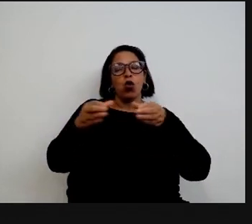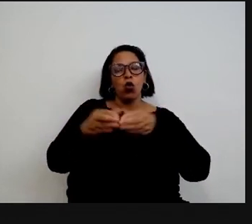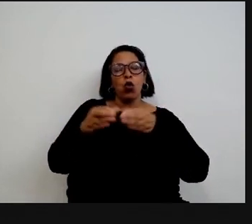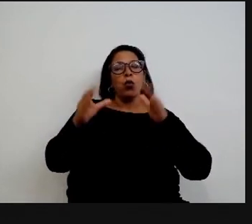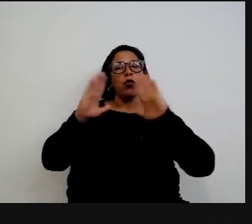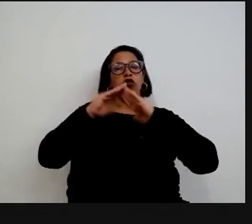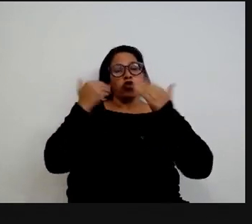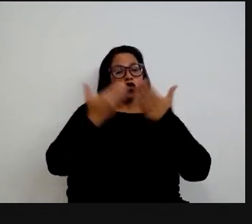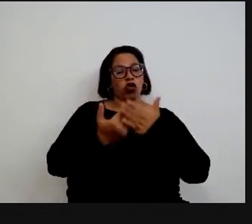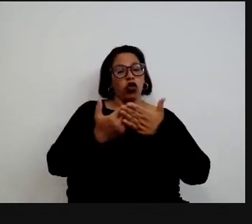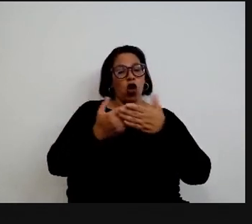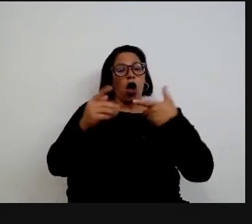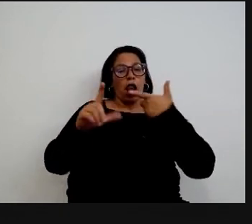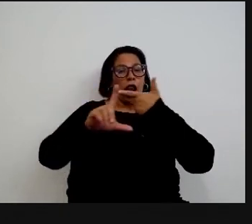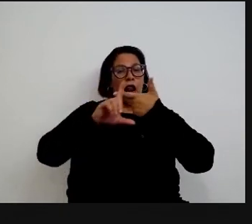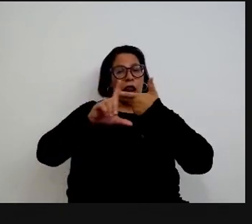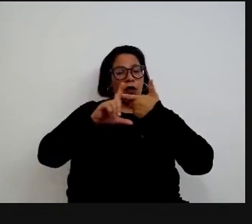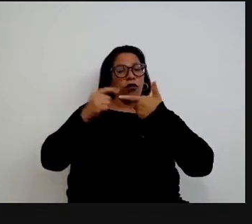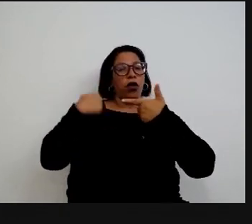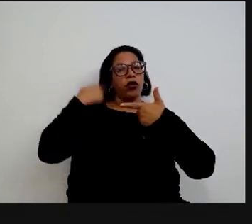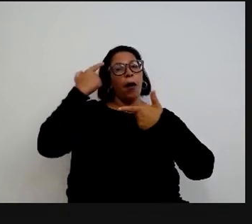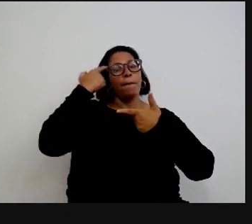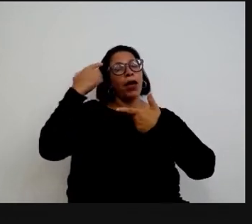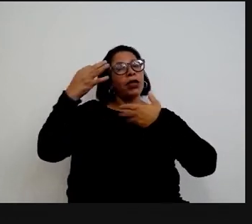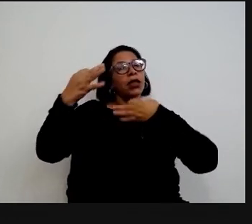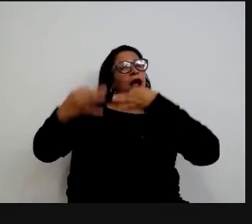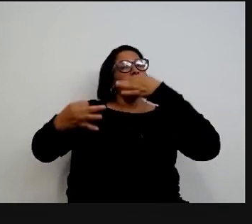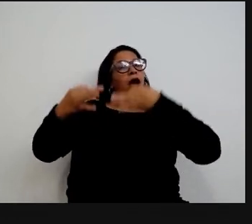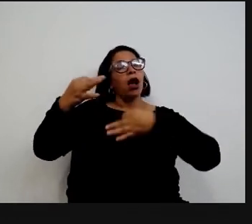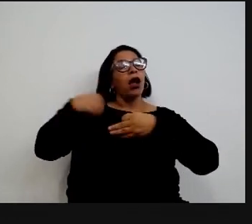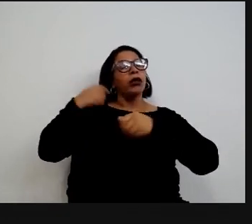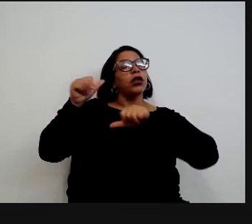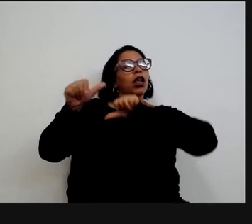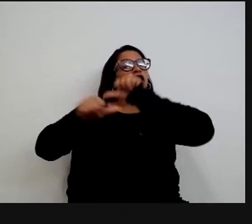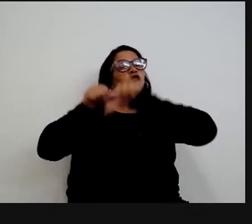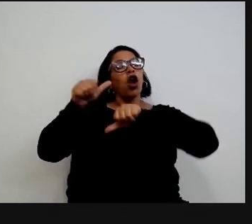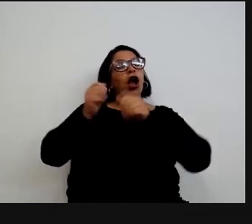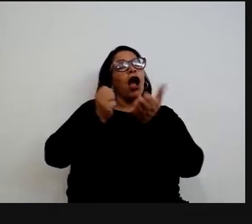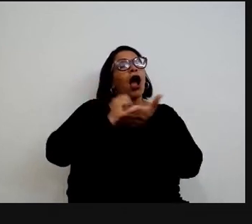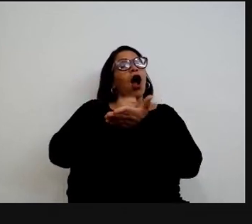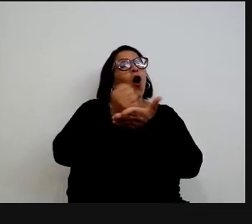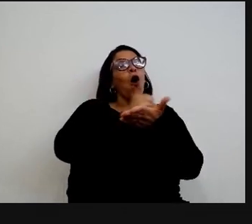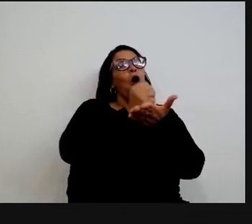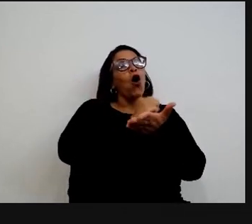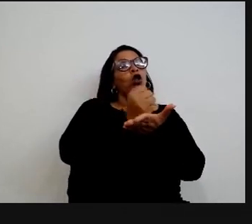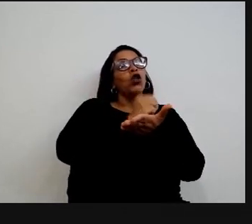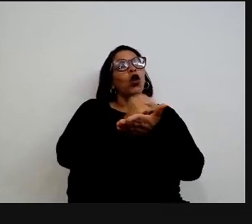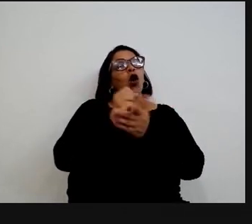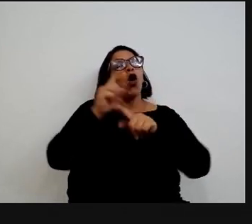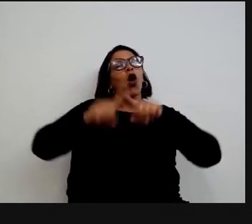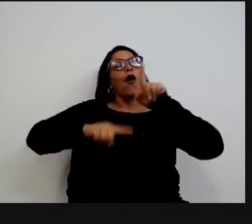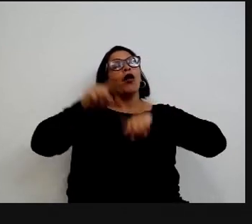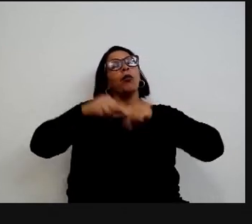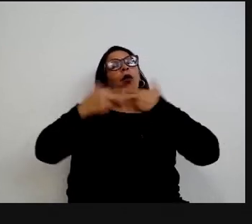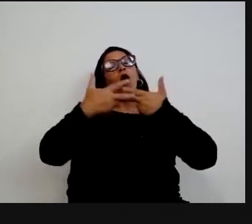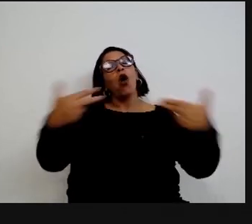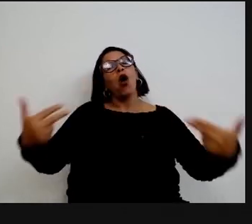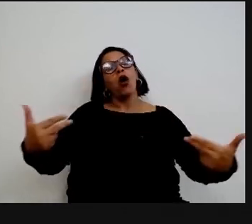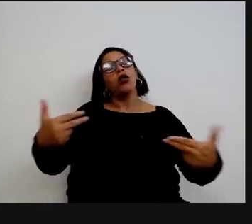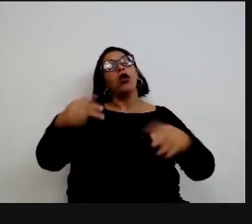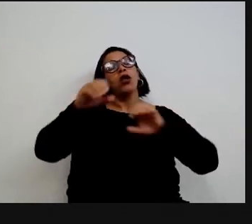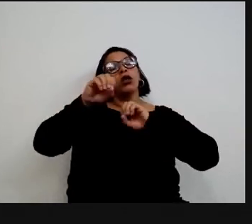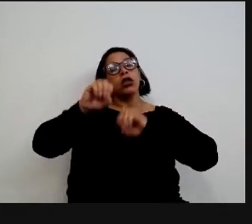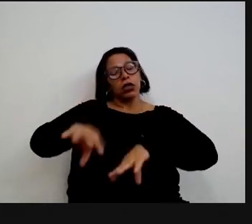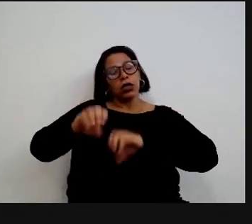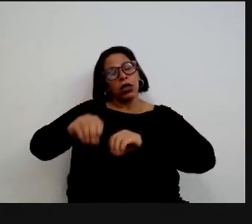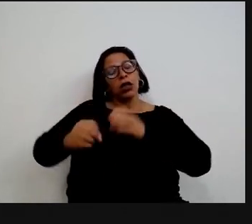gestão de escolas, pensarmos mesmo. Nós temos que mudar essa forma de gerenciar os produtos educacionais